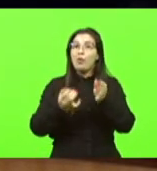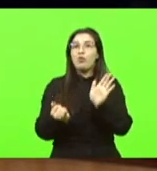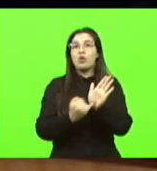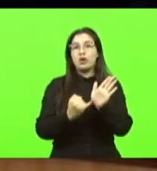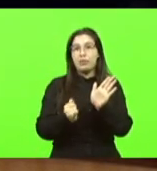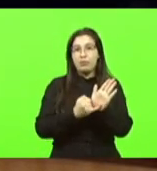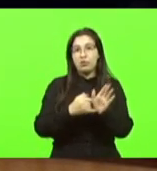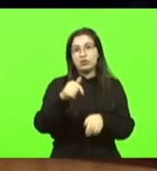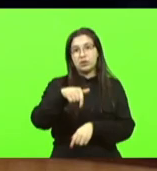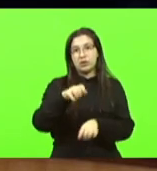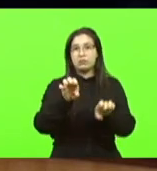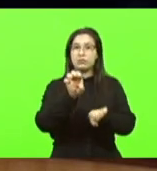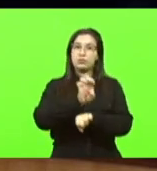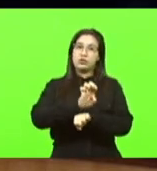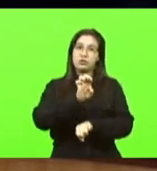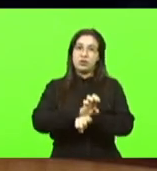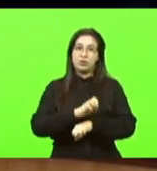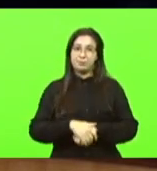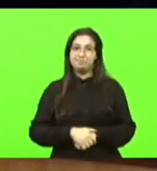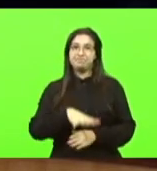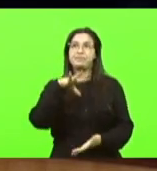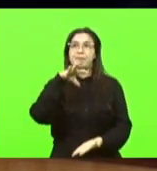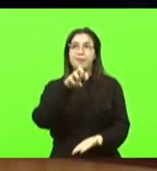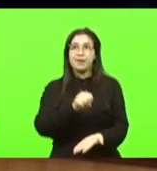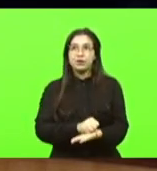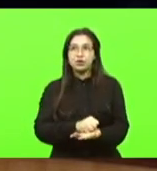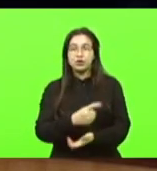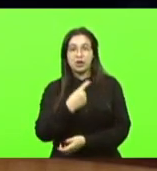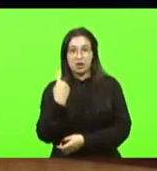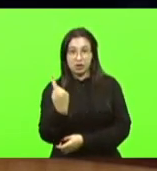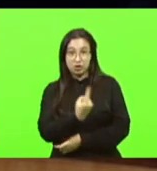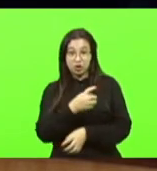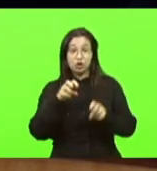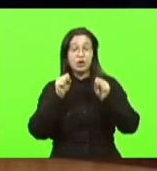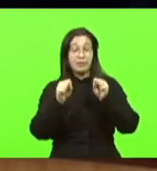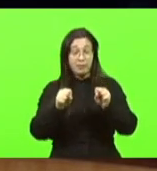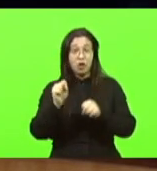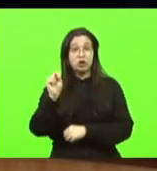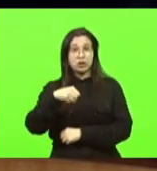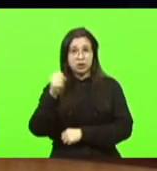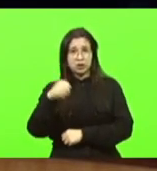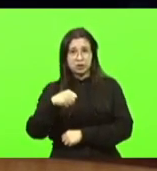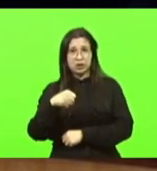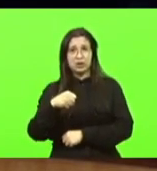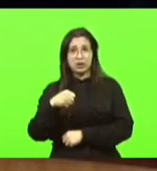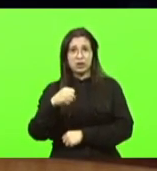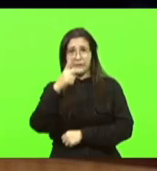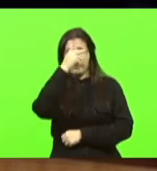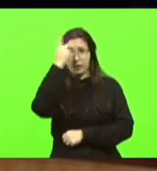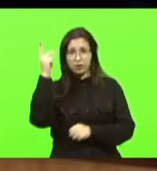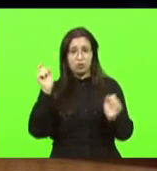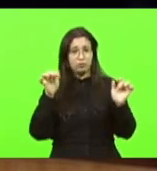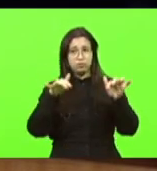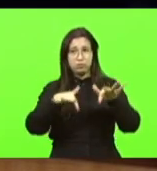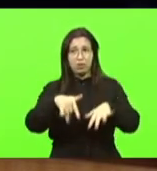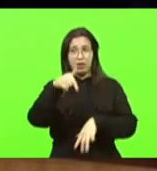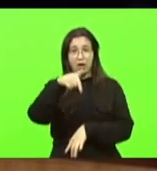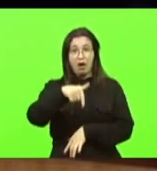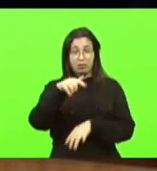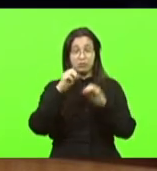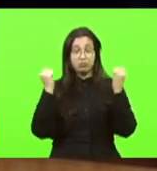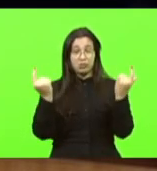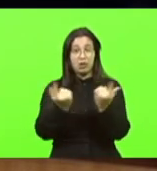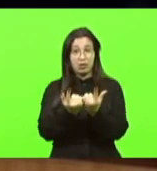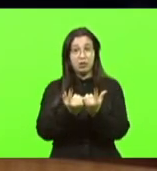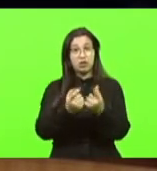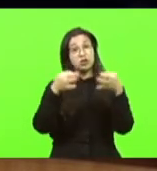prestado Então quero fazer o registro que nós poderíamos ter mais gente aqui acompanhando seria de bom